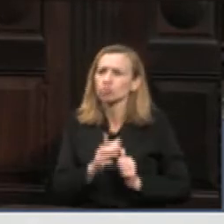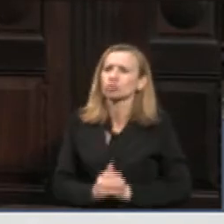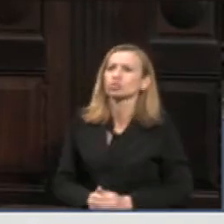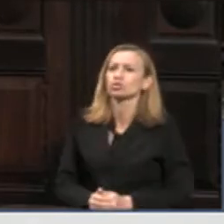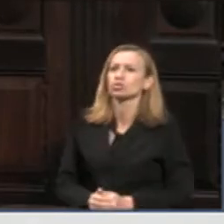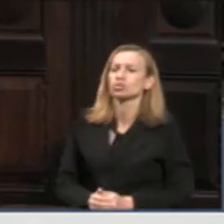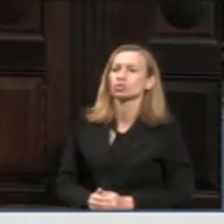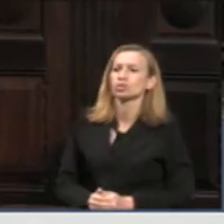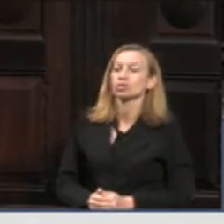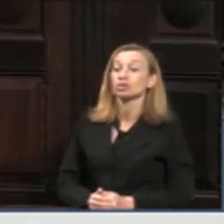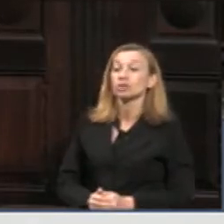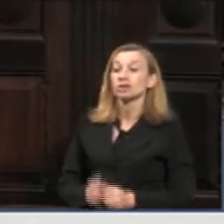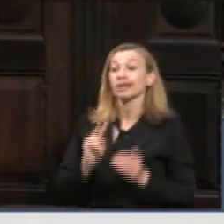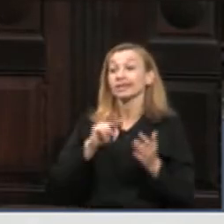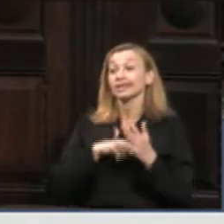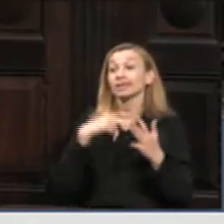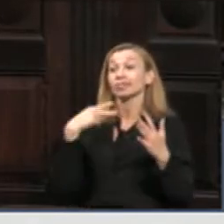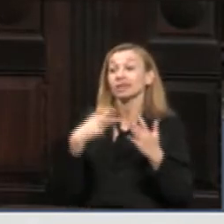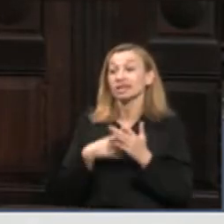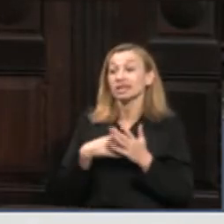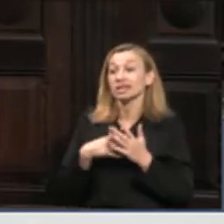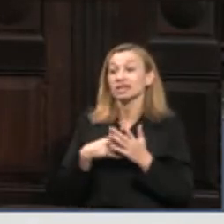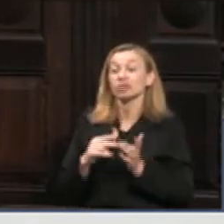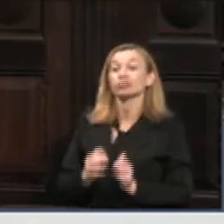na interpretação